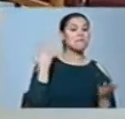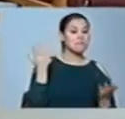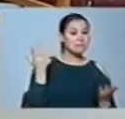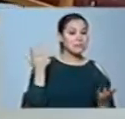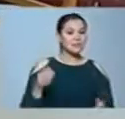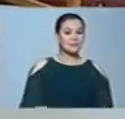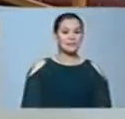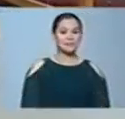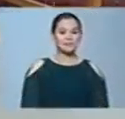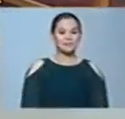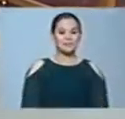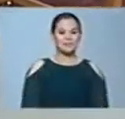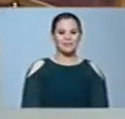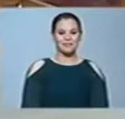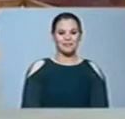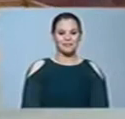a